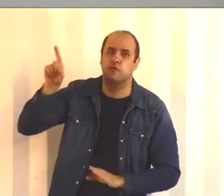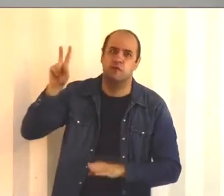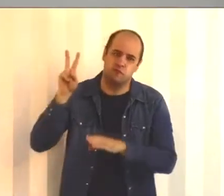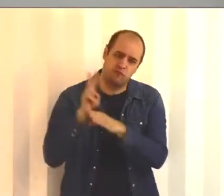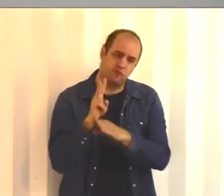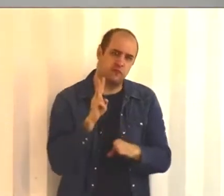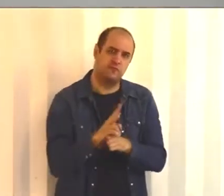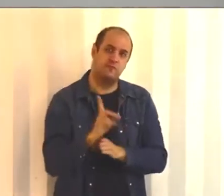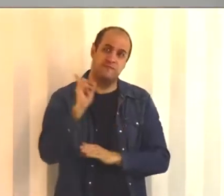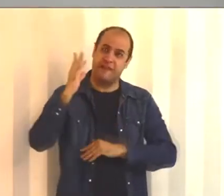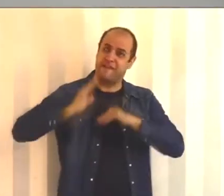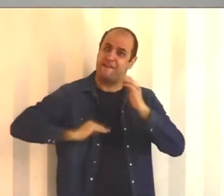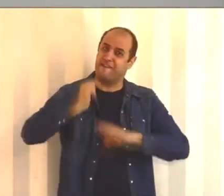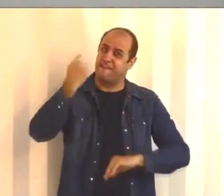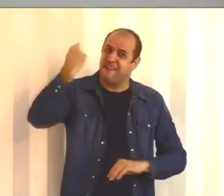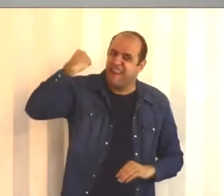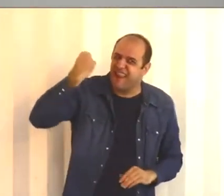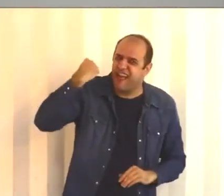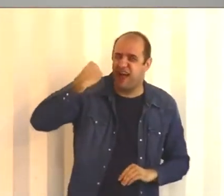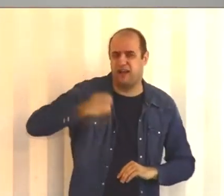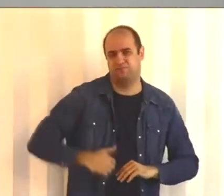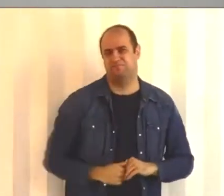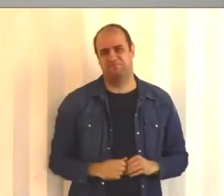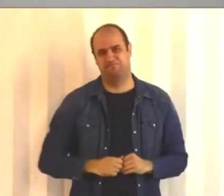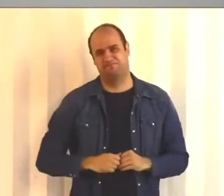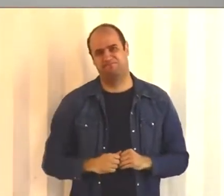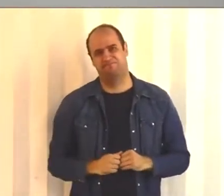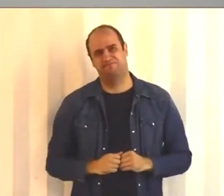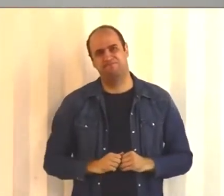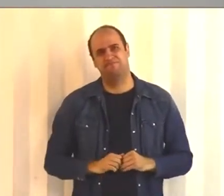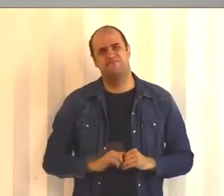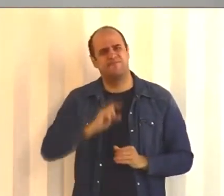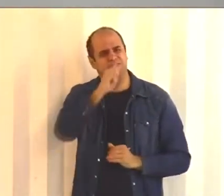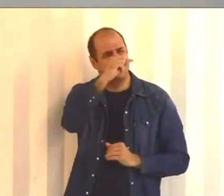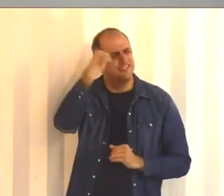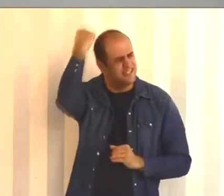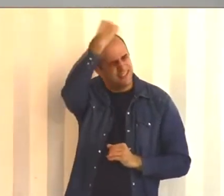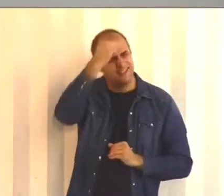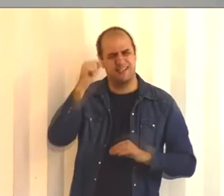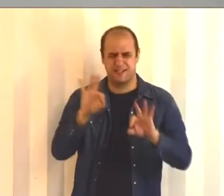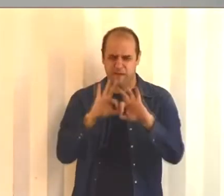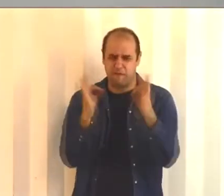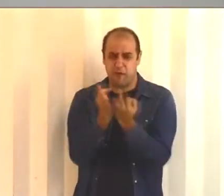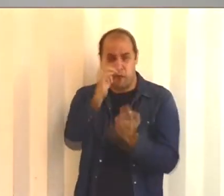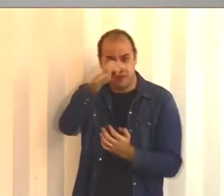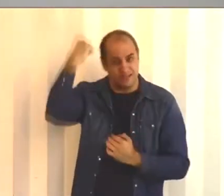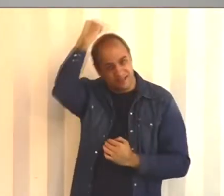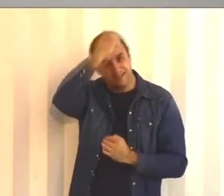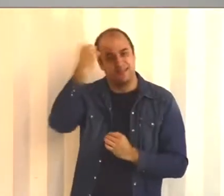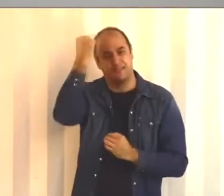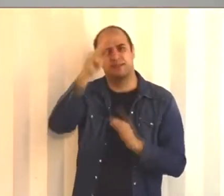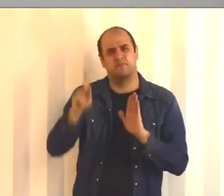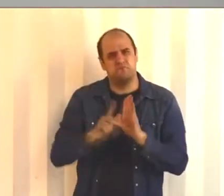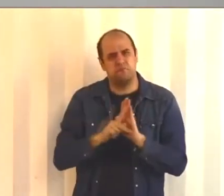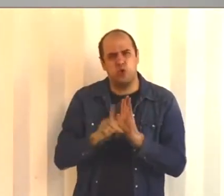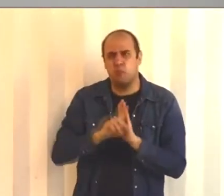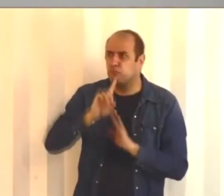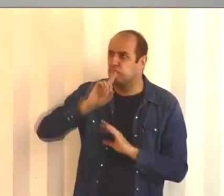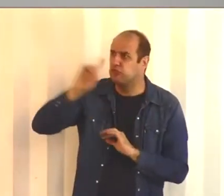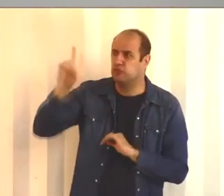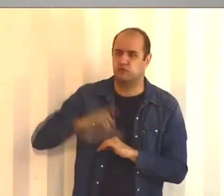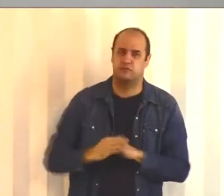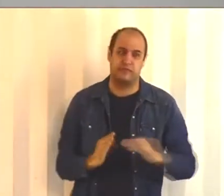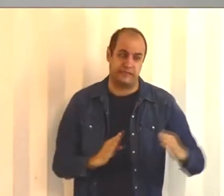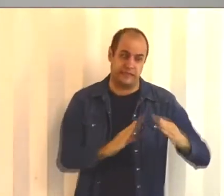origem. A família é a instituição santa de Deus. Assim como a igreja é santa